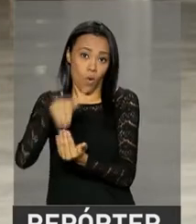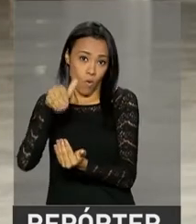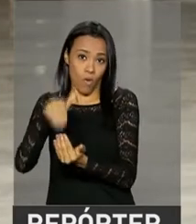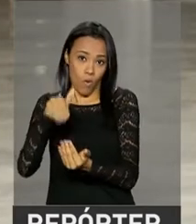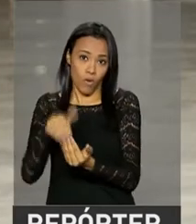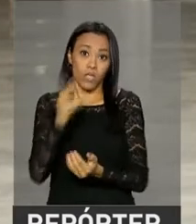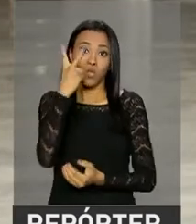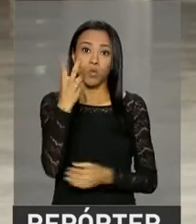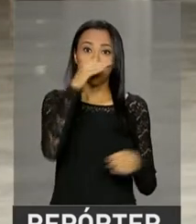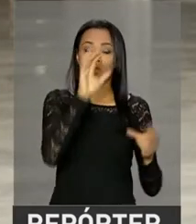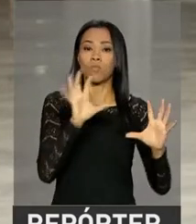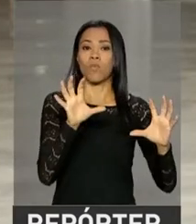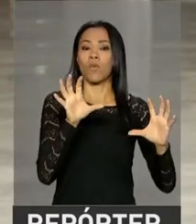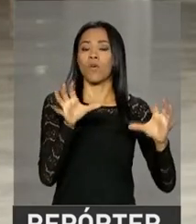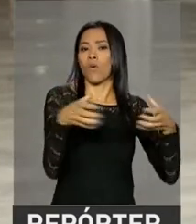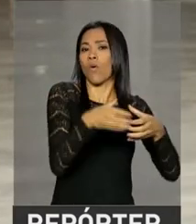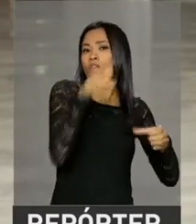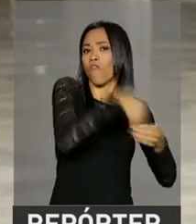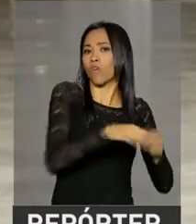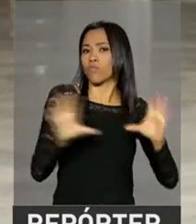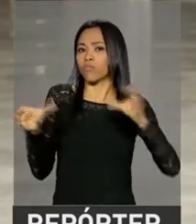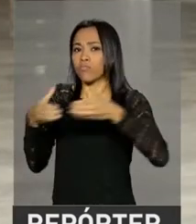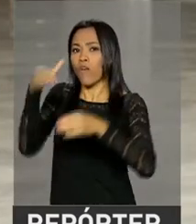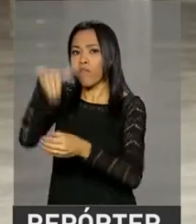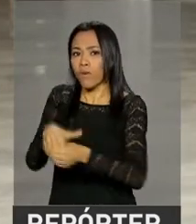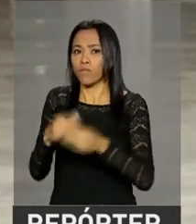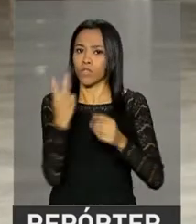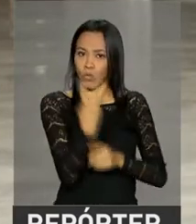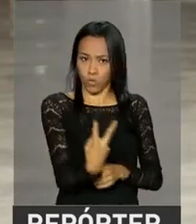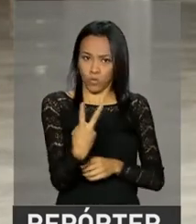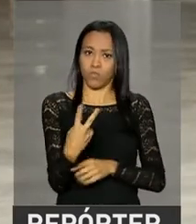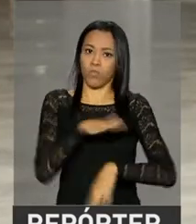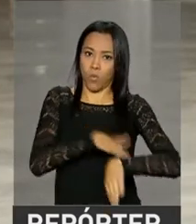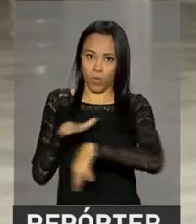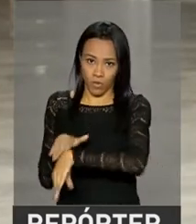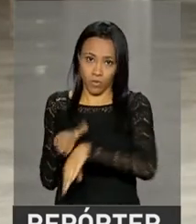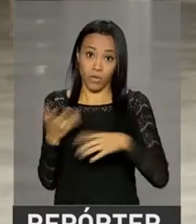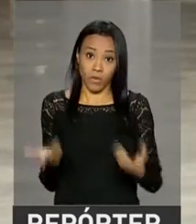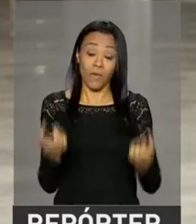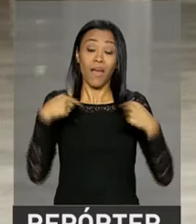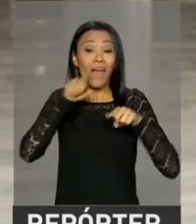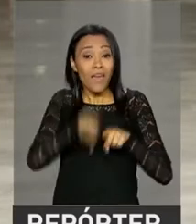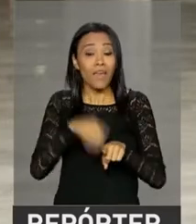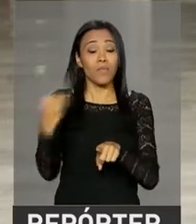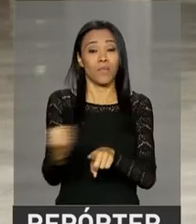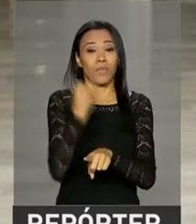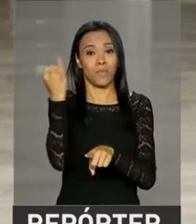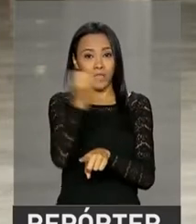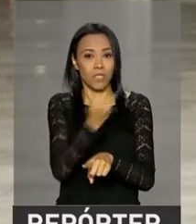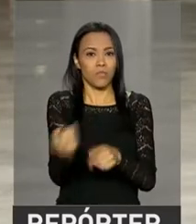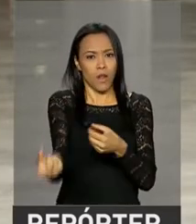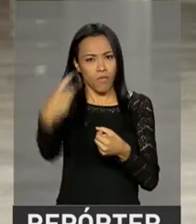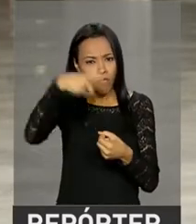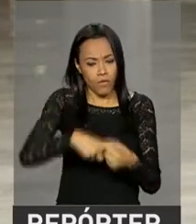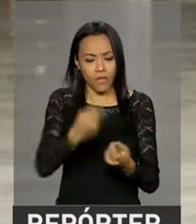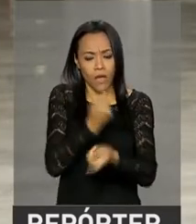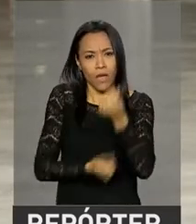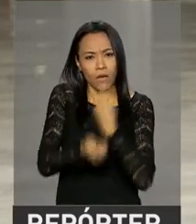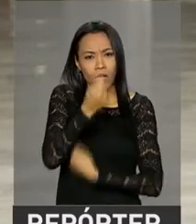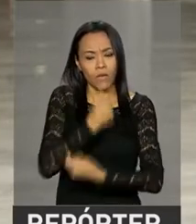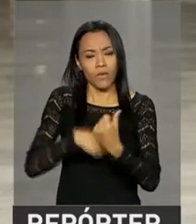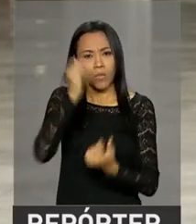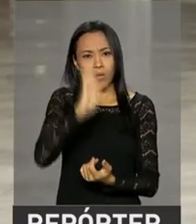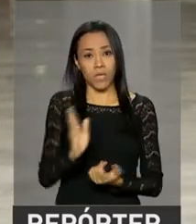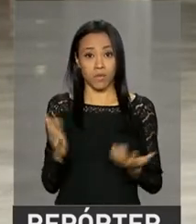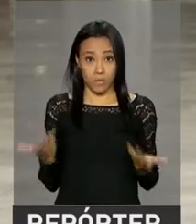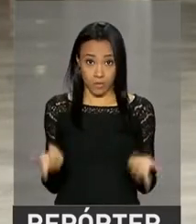turnos de votação para o governo a aprovação da reforma da previdência é fundamental para a retomada da economia brasileira e